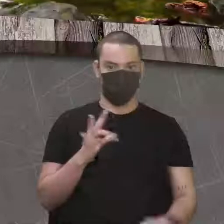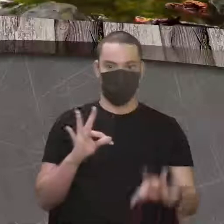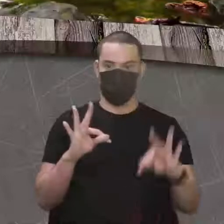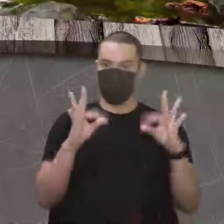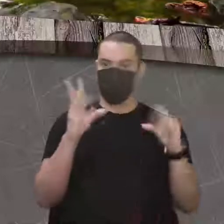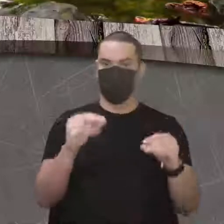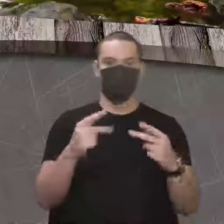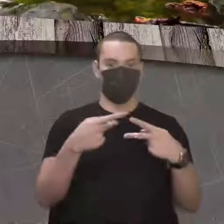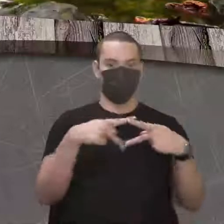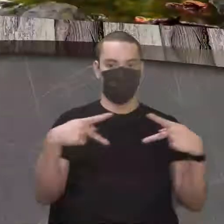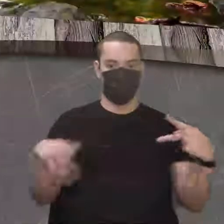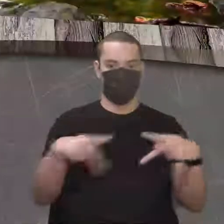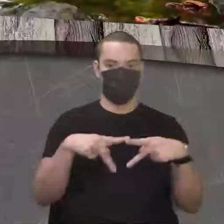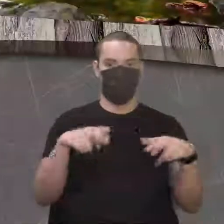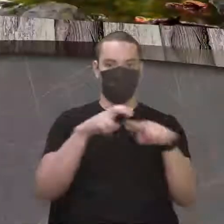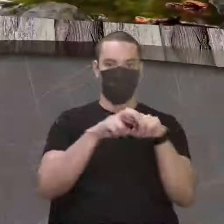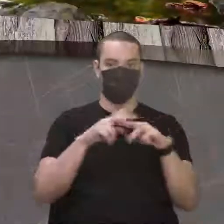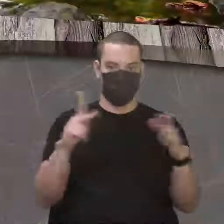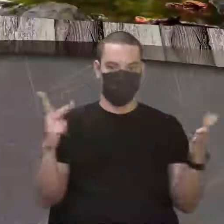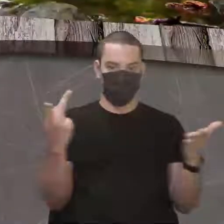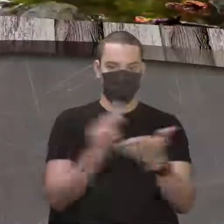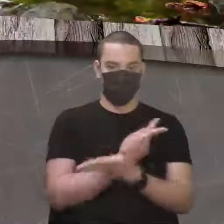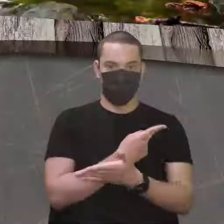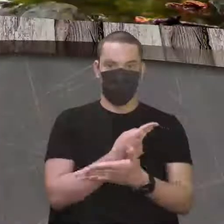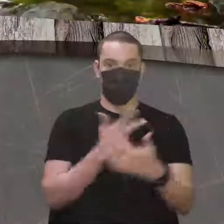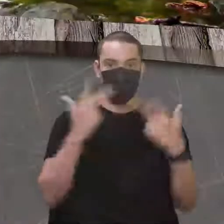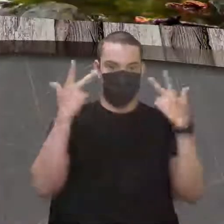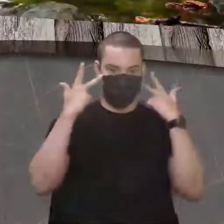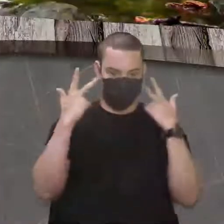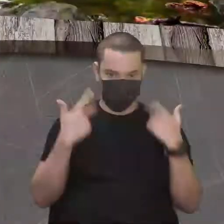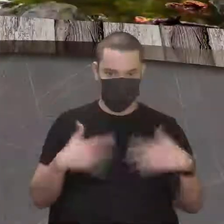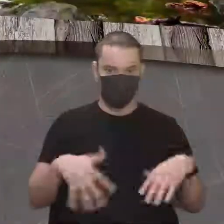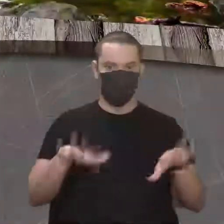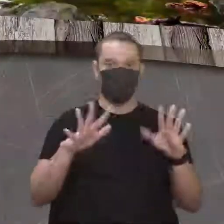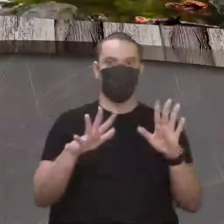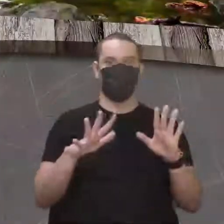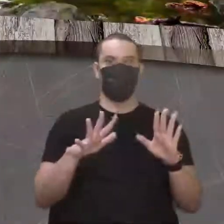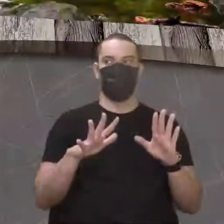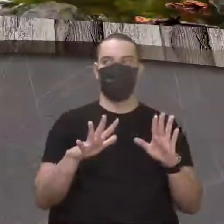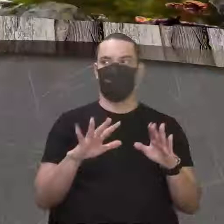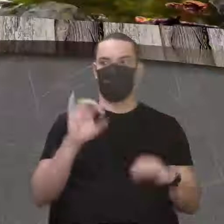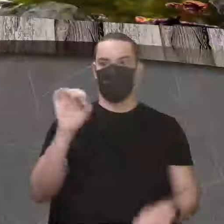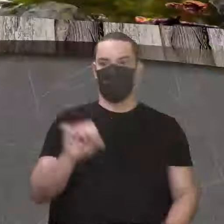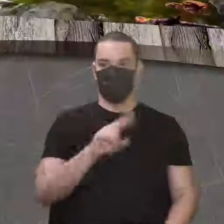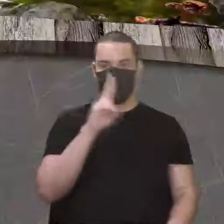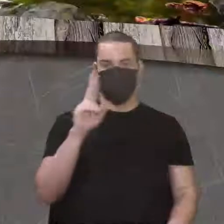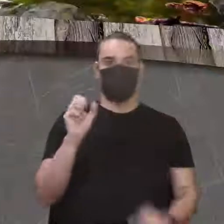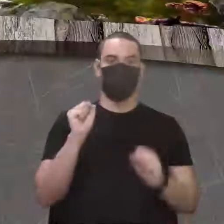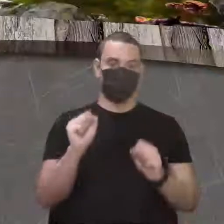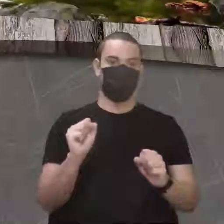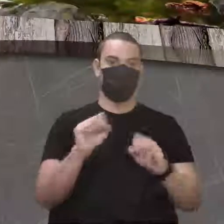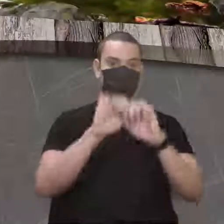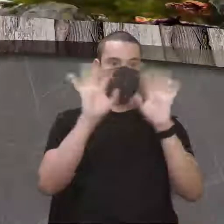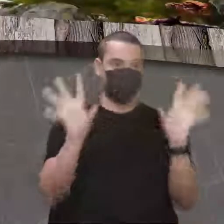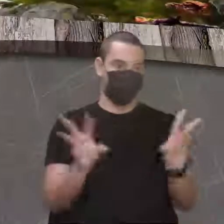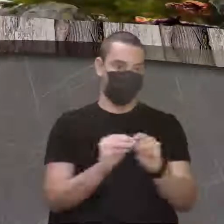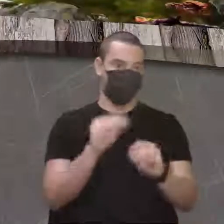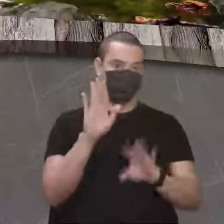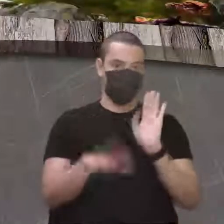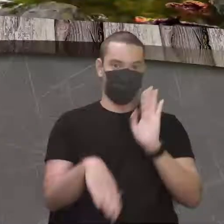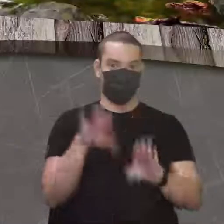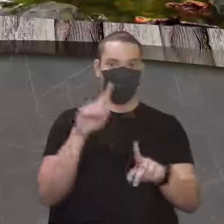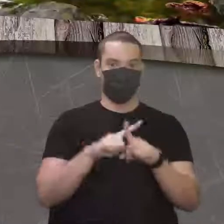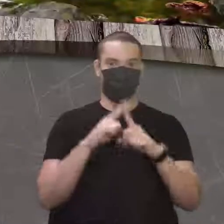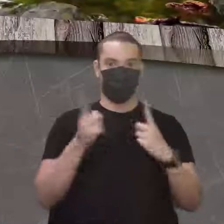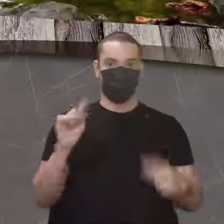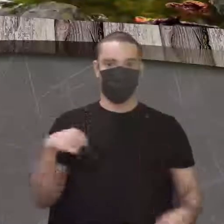totalmente a proteína. Então, esses eventos acontecem naturalmente também, que são processos de mutações, ou podem ser reduzidos, depende. Mas